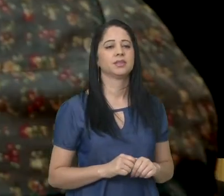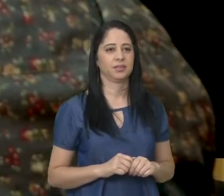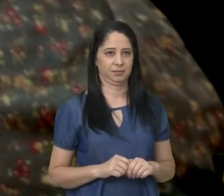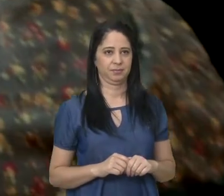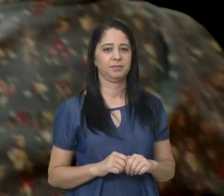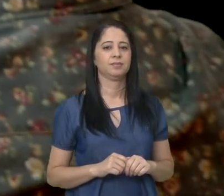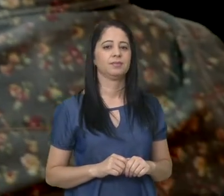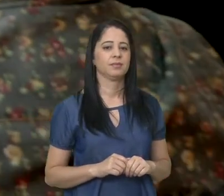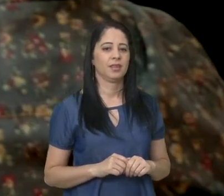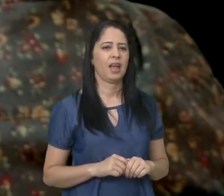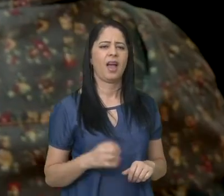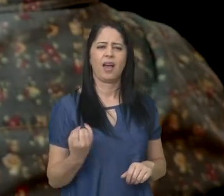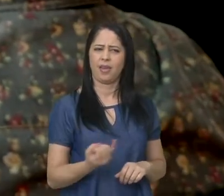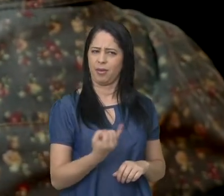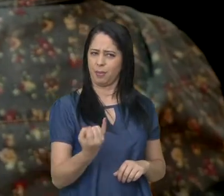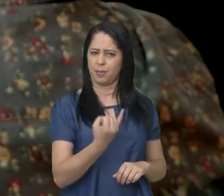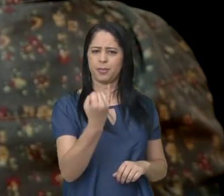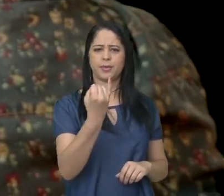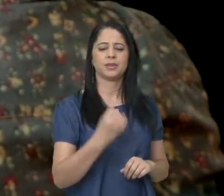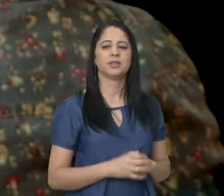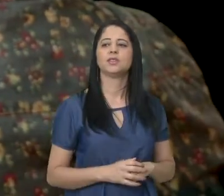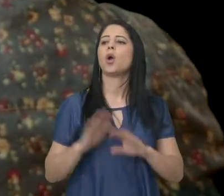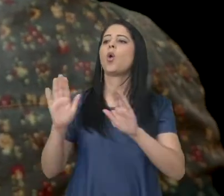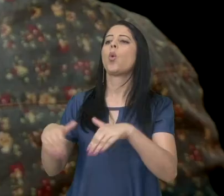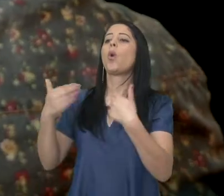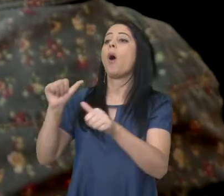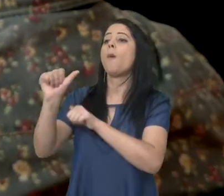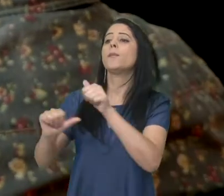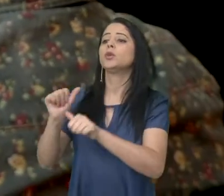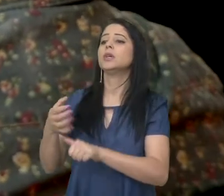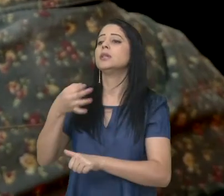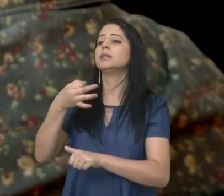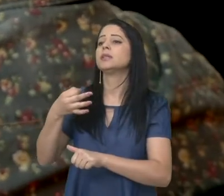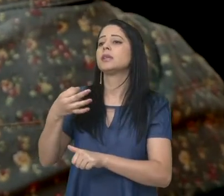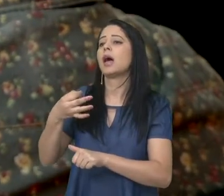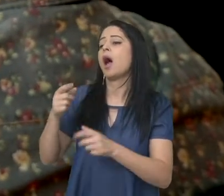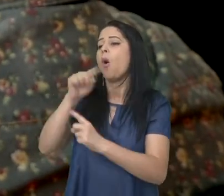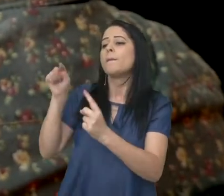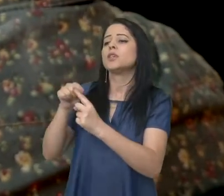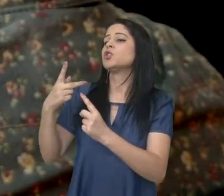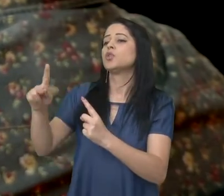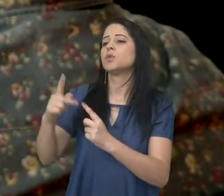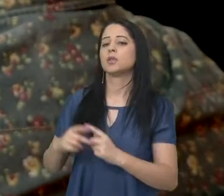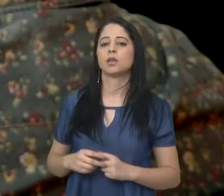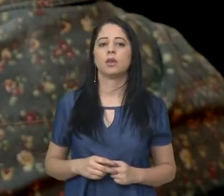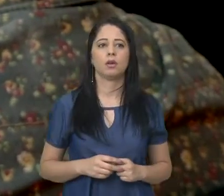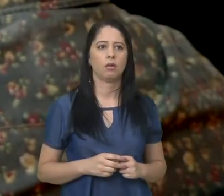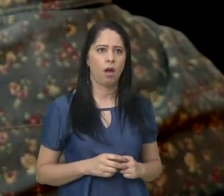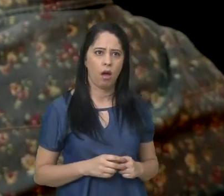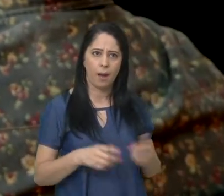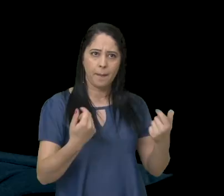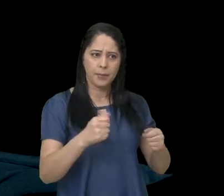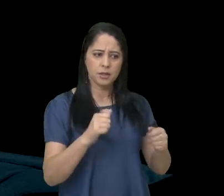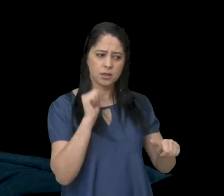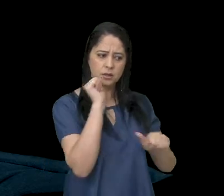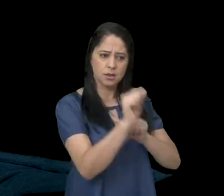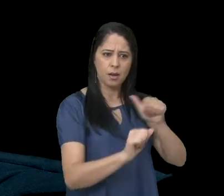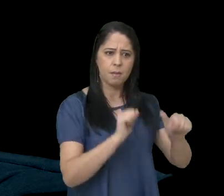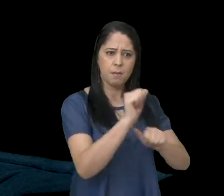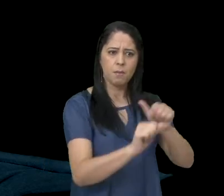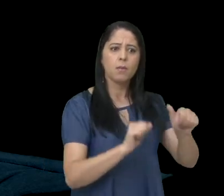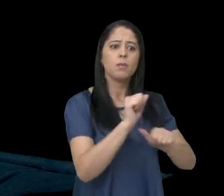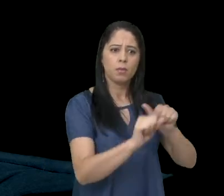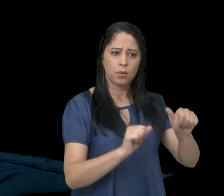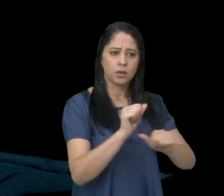acho importantíssimo. Qual é a mudança que a Amélia busca hoje? Mudança de paradigma. Quero